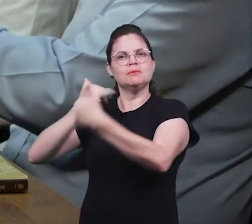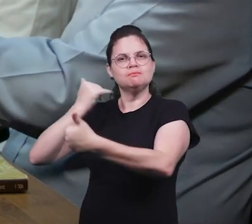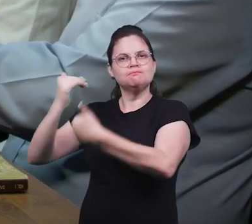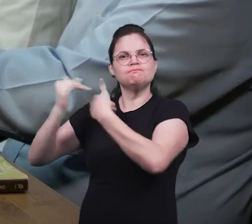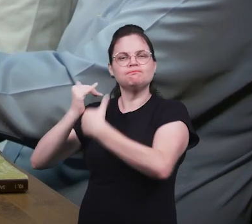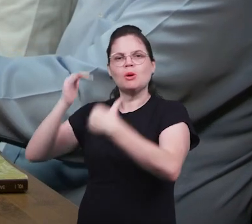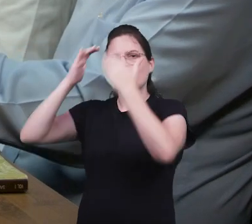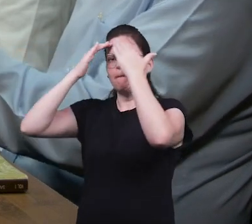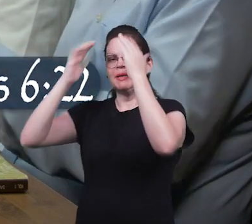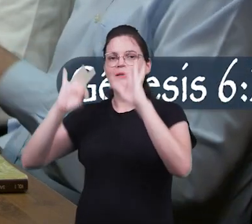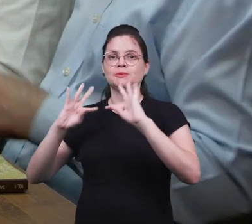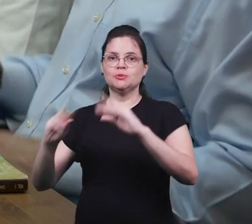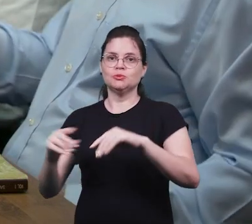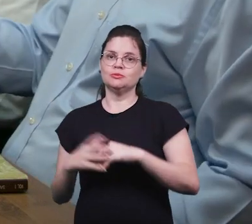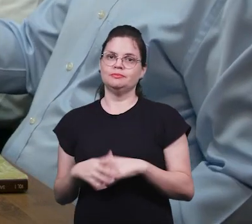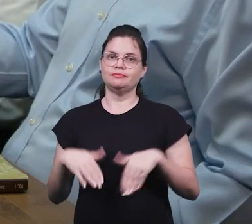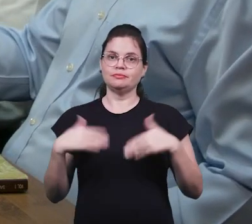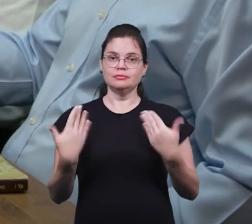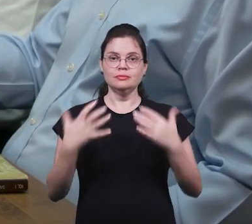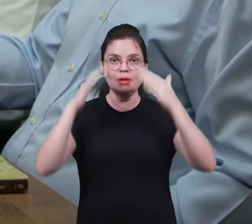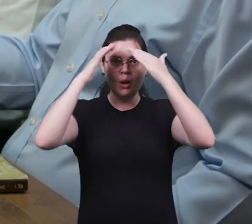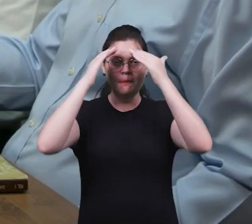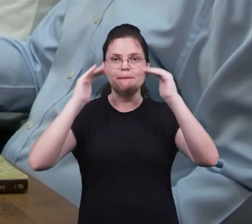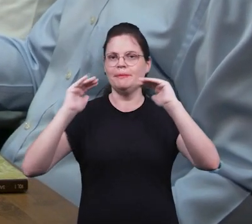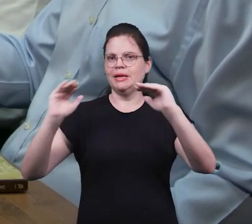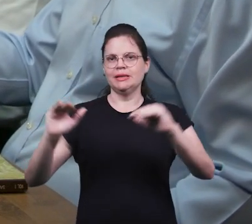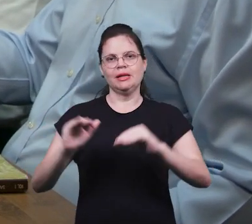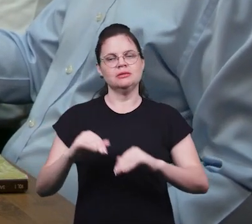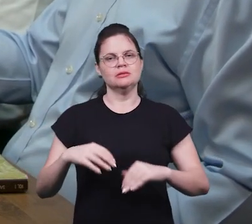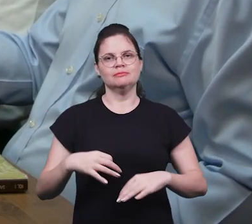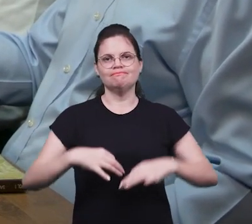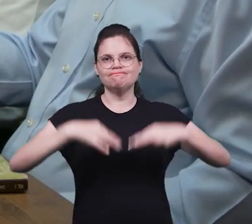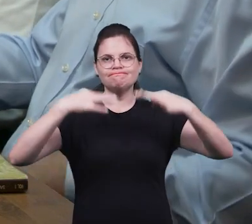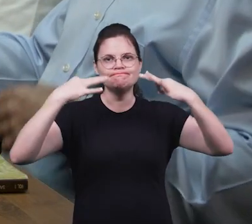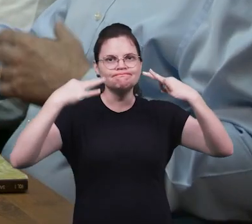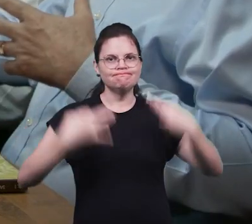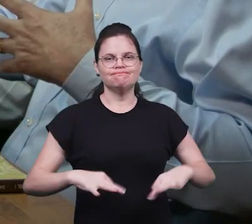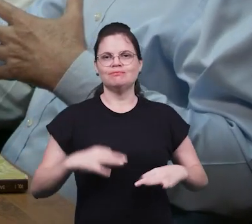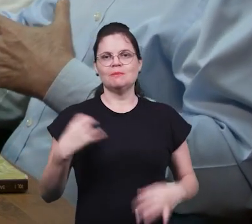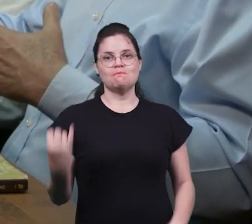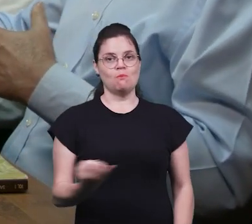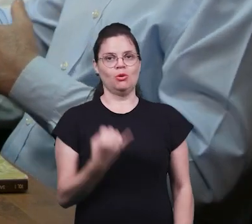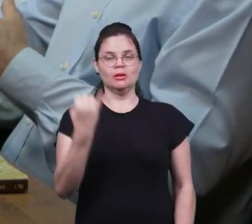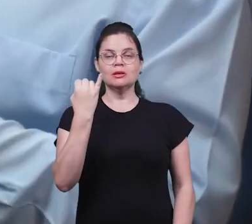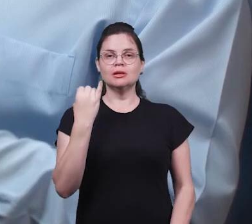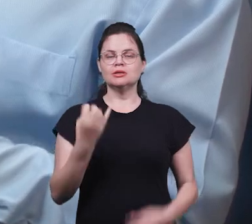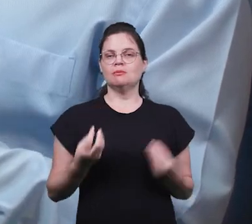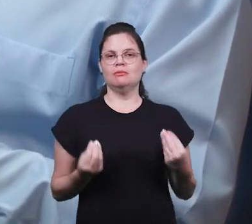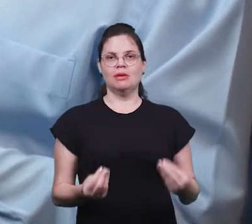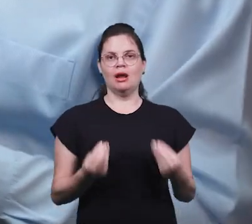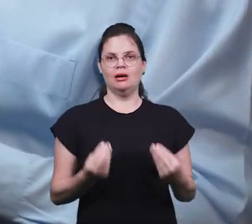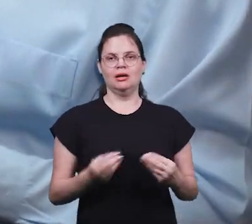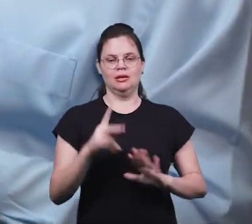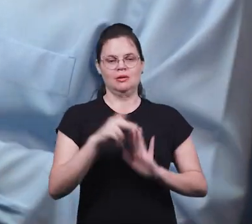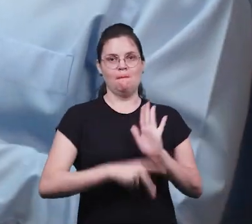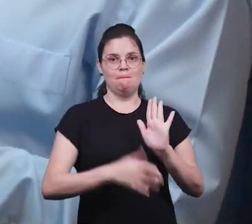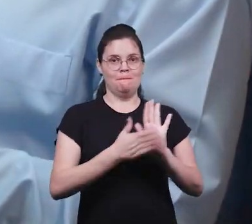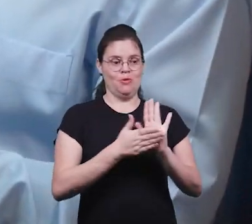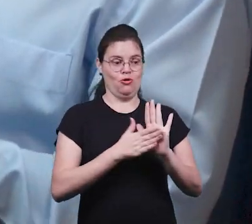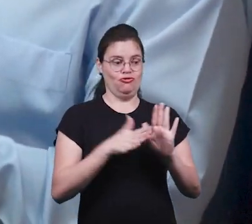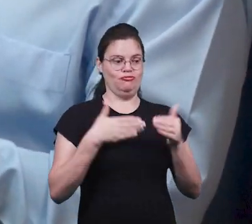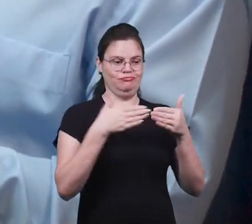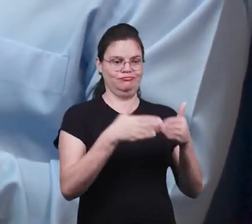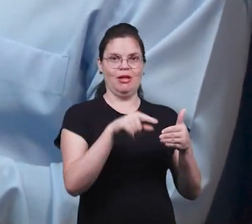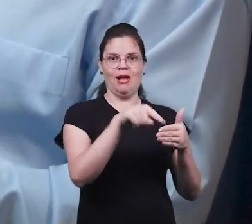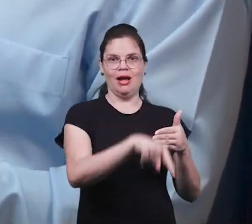Então a obediência de Noé foi determinante para que aquele projeto ali